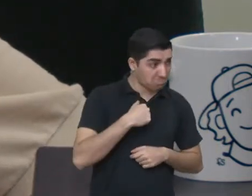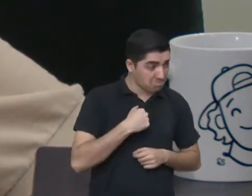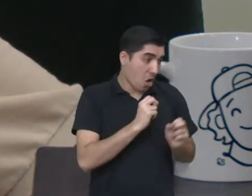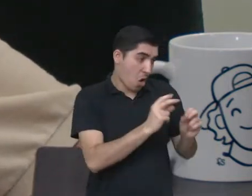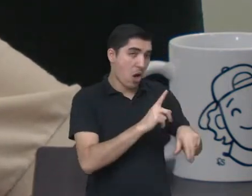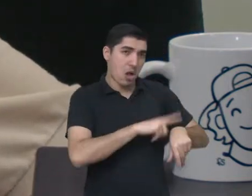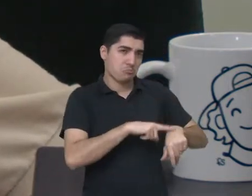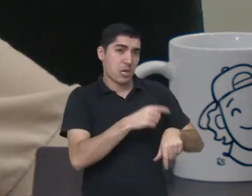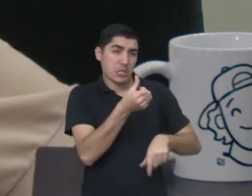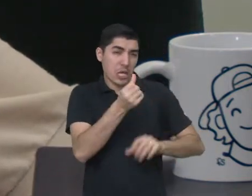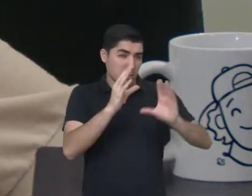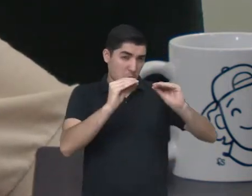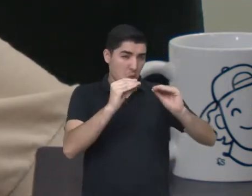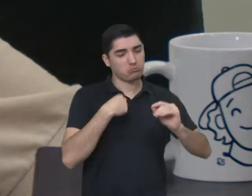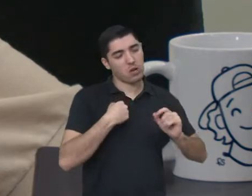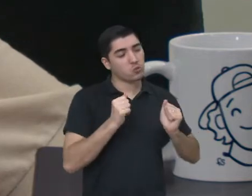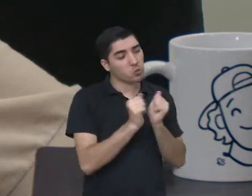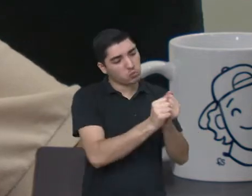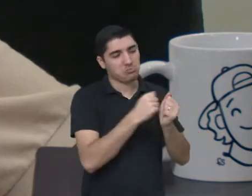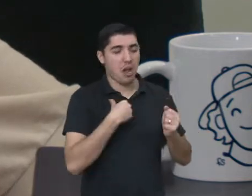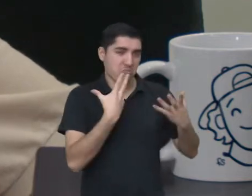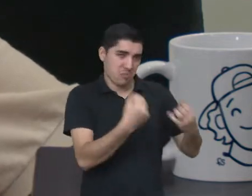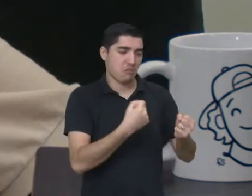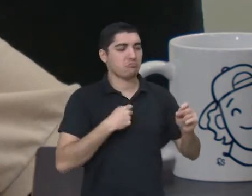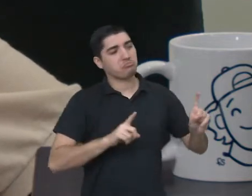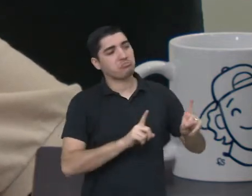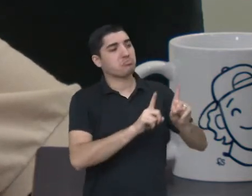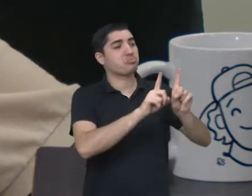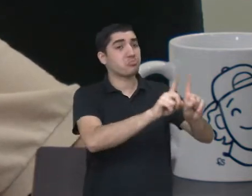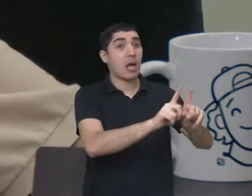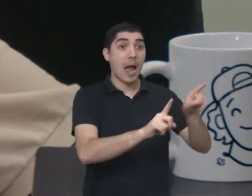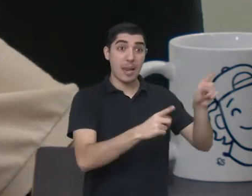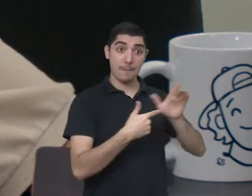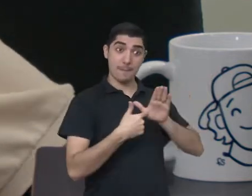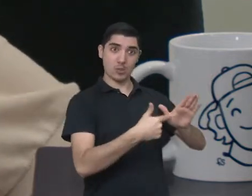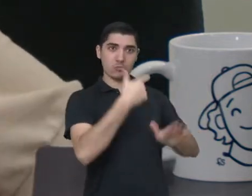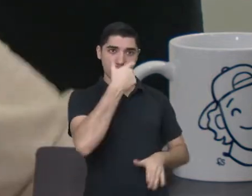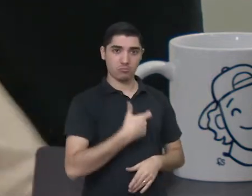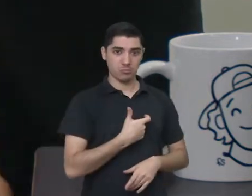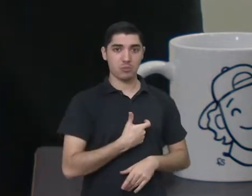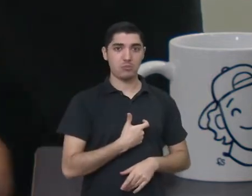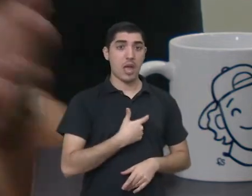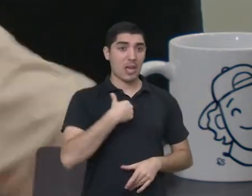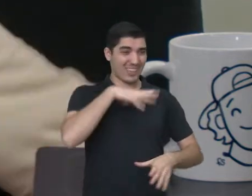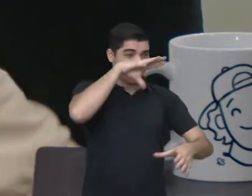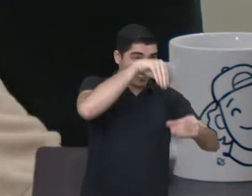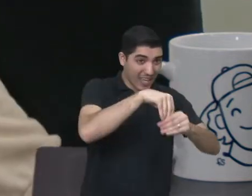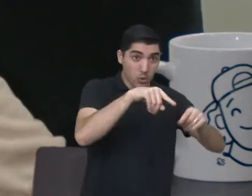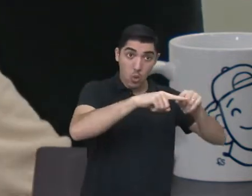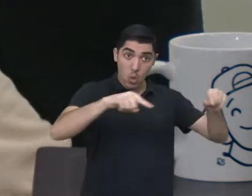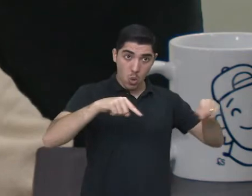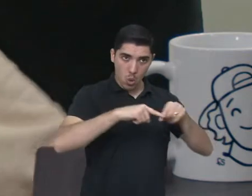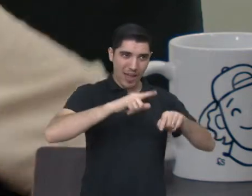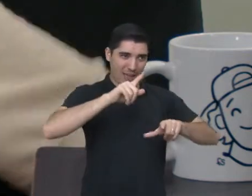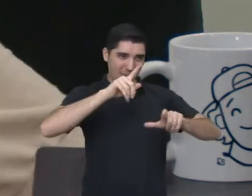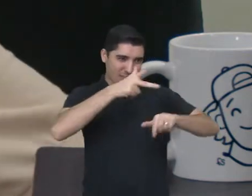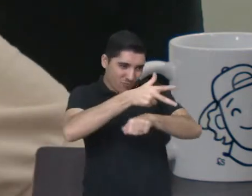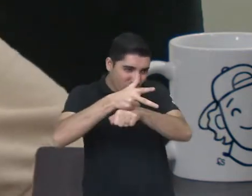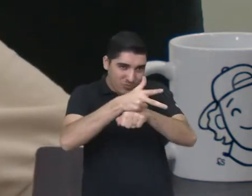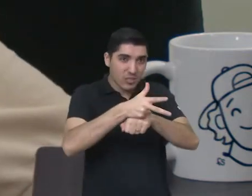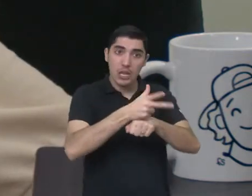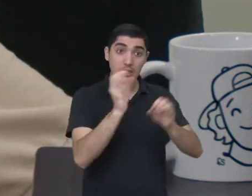dúvida, seu primeiro contato com a rádio, você foi atrás da rádio ou alguém te viu? Putz, Edson, você fala bem, vem